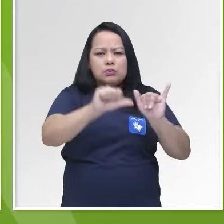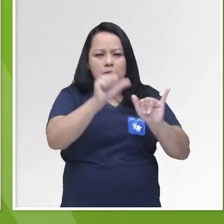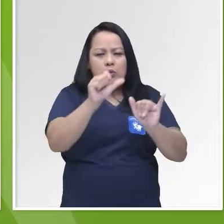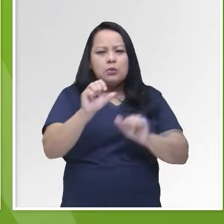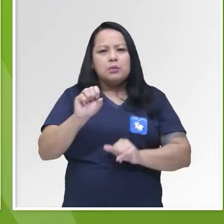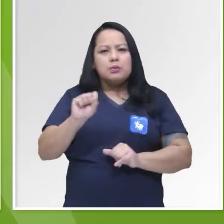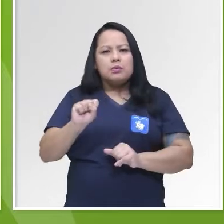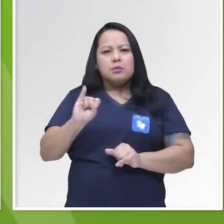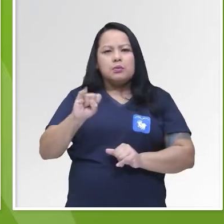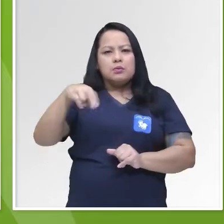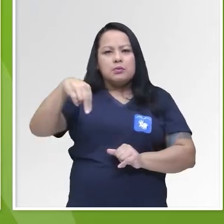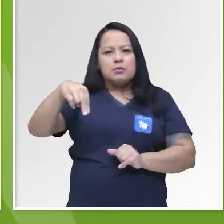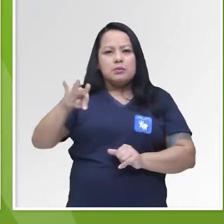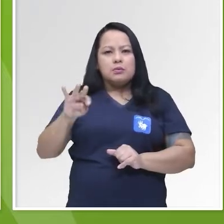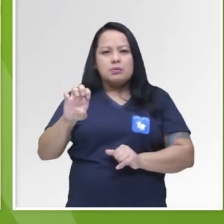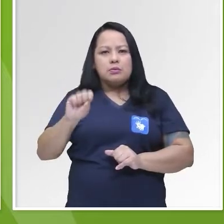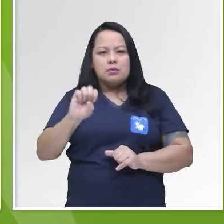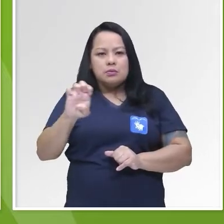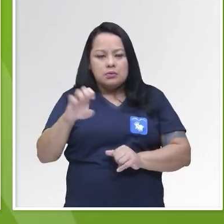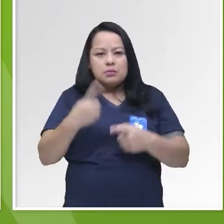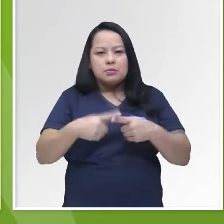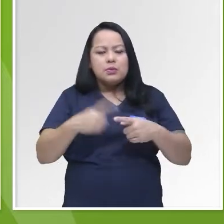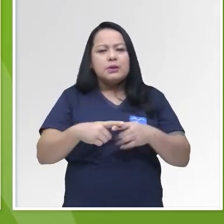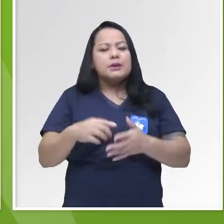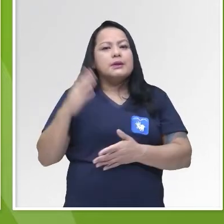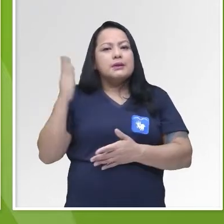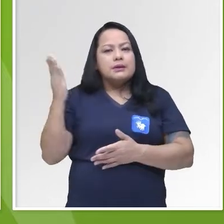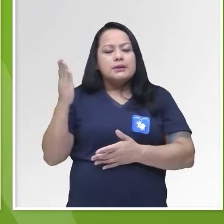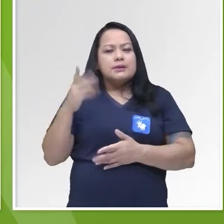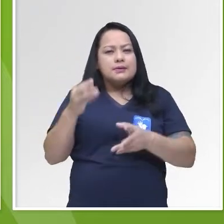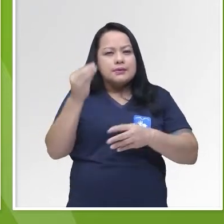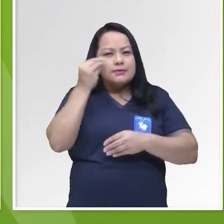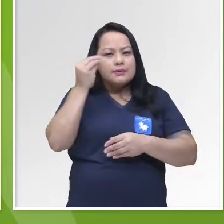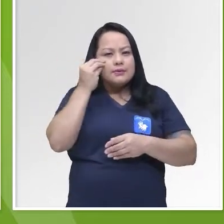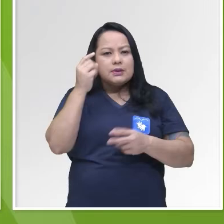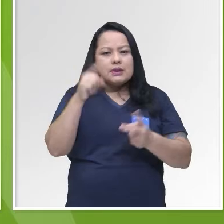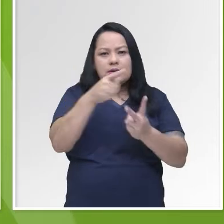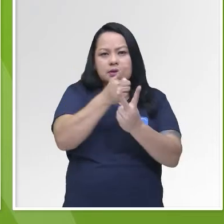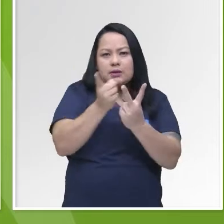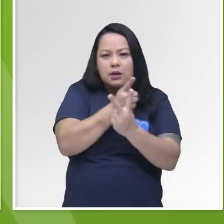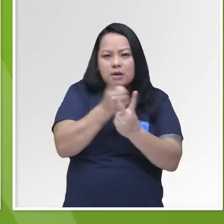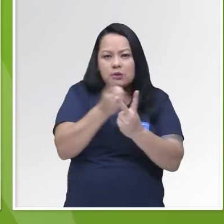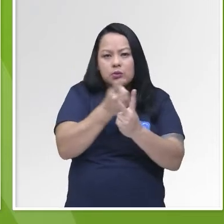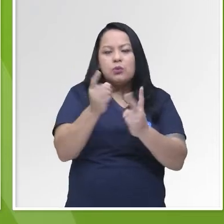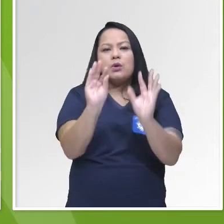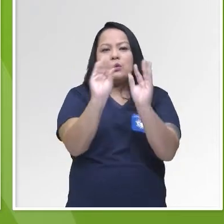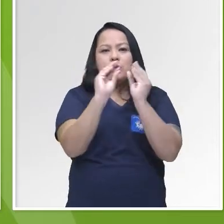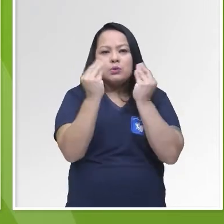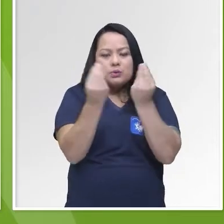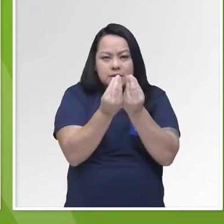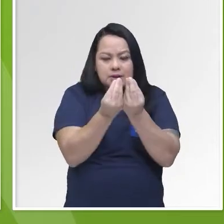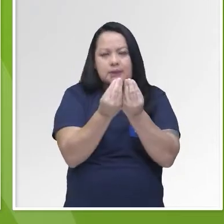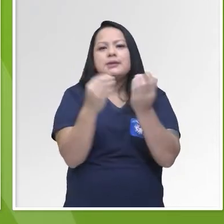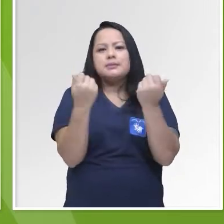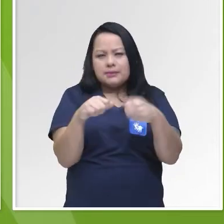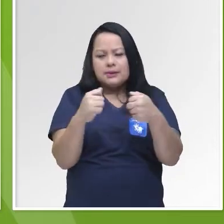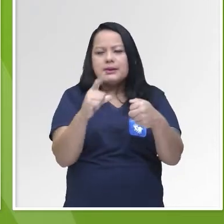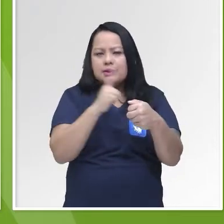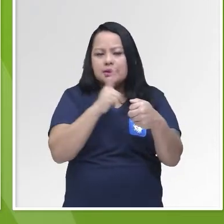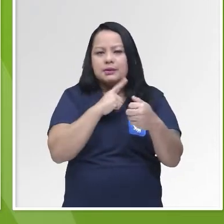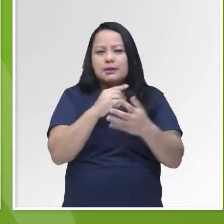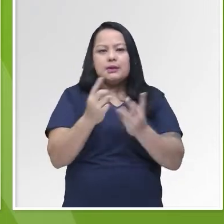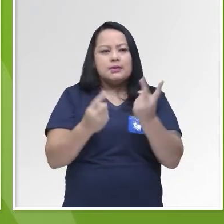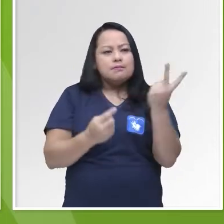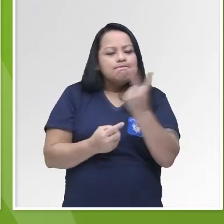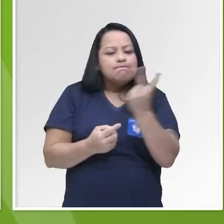síntese. Para ser de síntese, observe que eu tenho que ter duas substâncias, tá? E essas